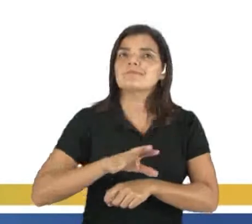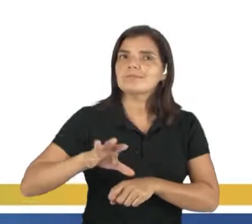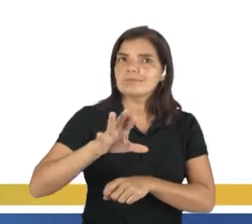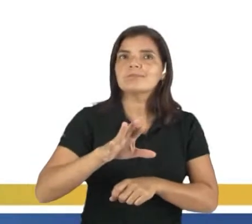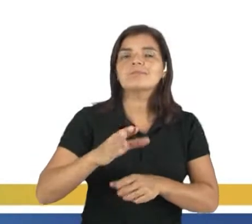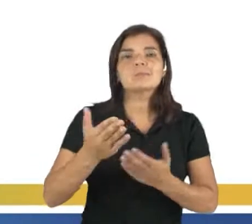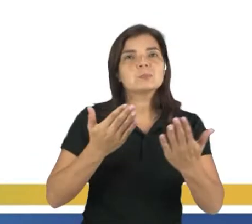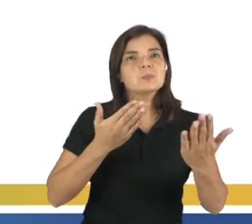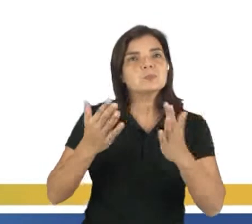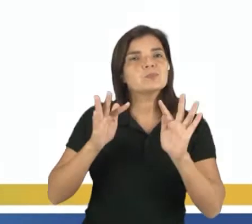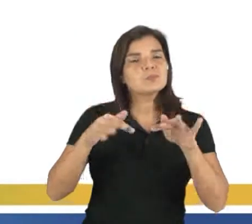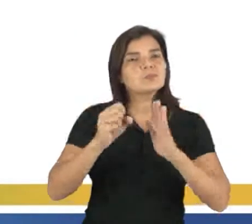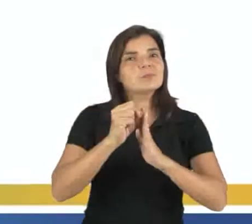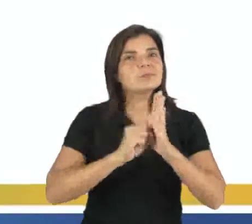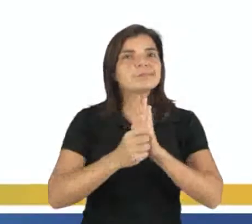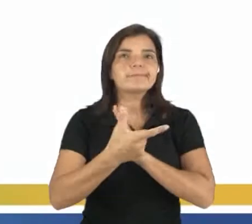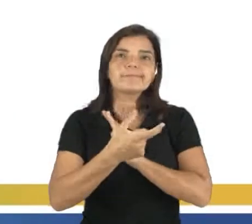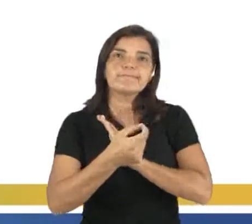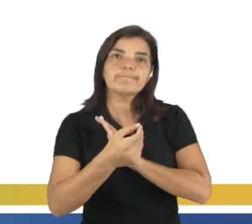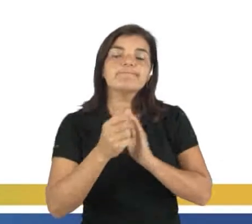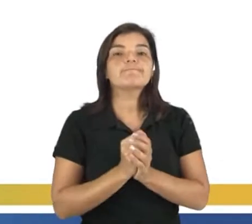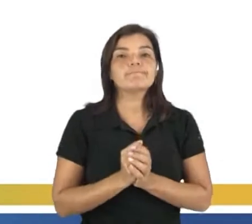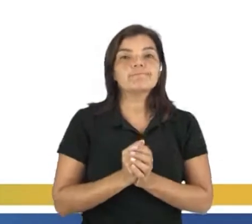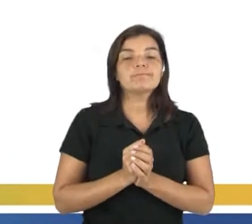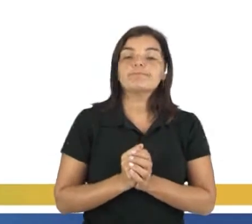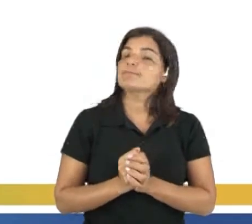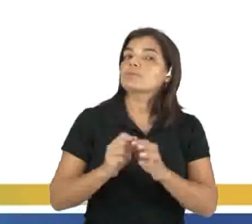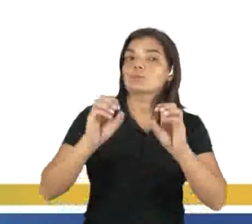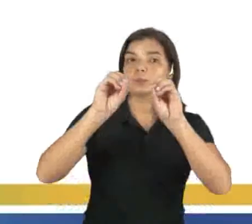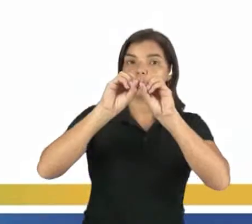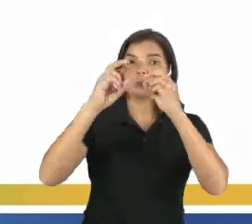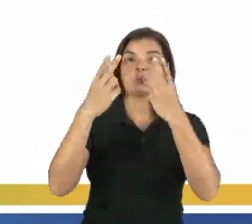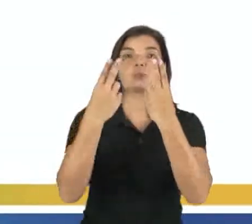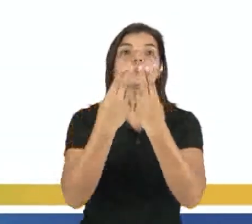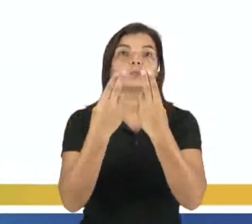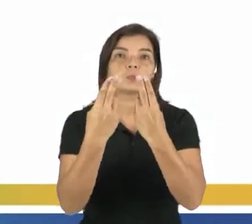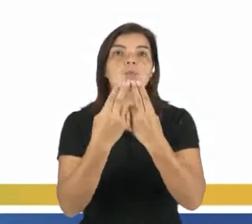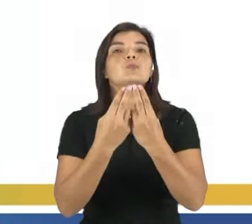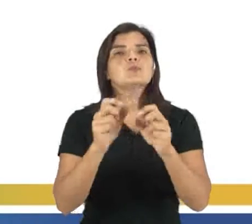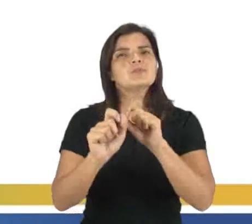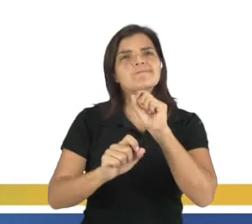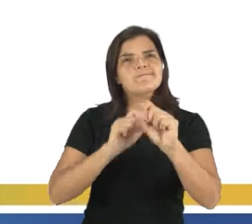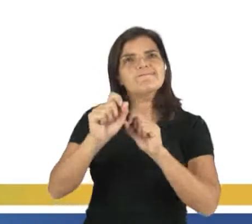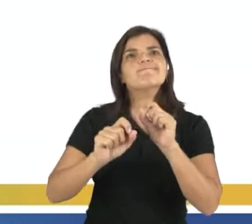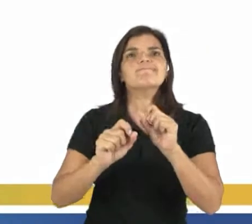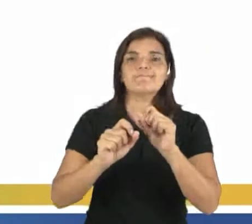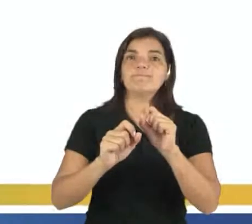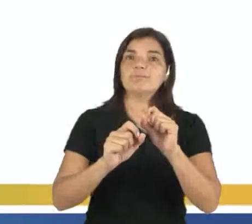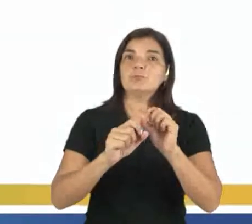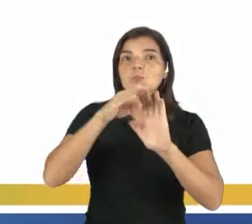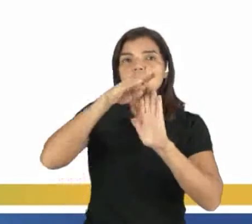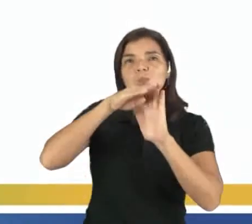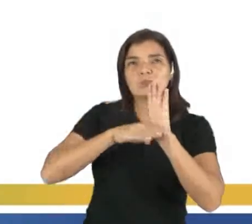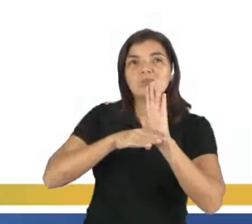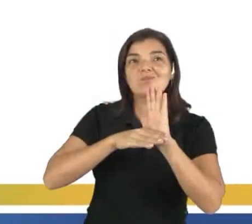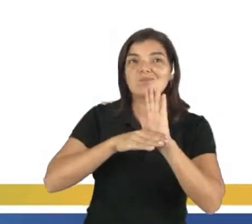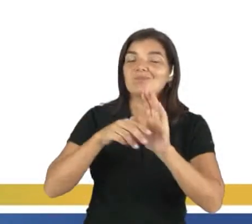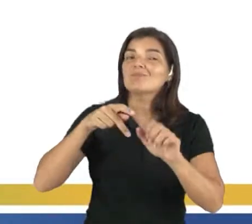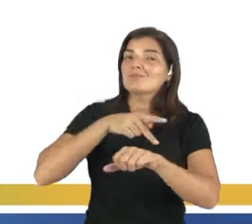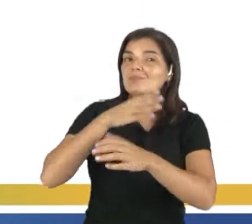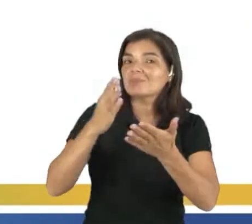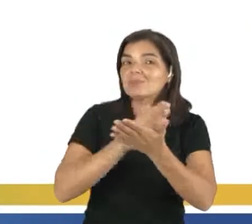se comparados aos do final do século XX. Entretanto, a ONU alerta que o fato de o ritmo dessa diminuição